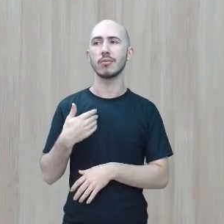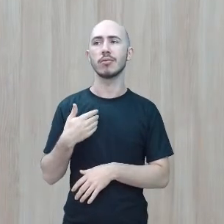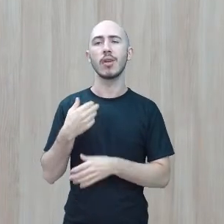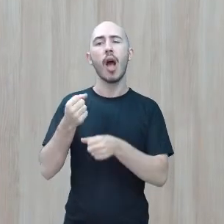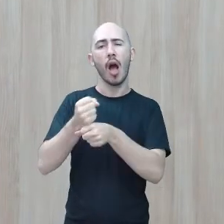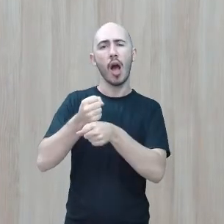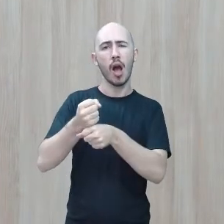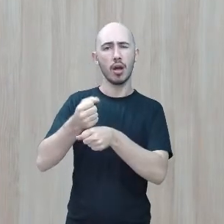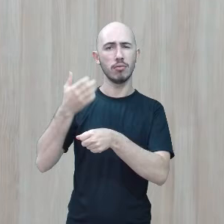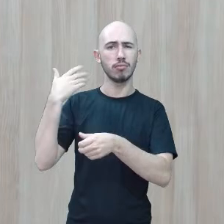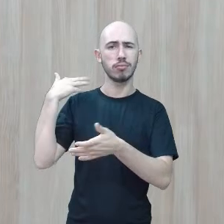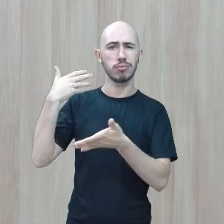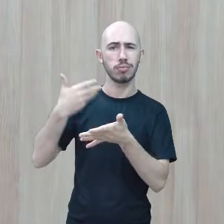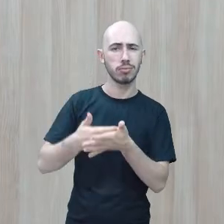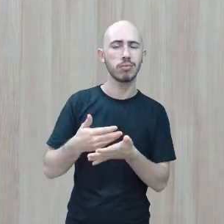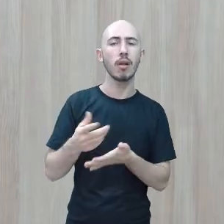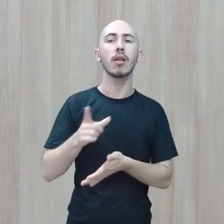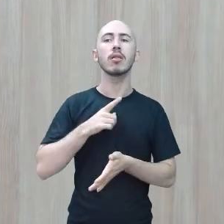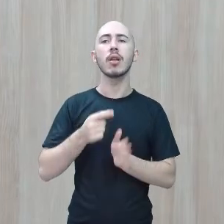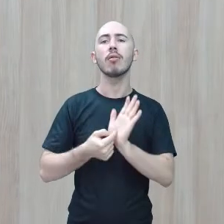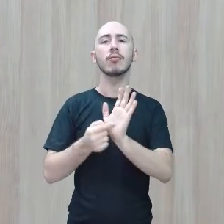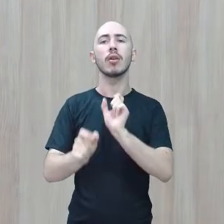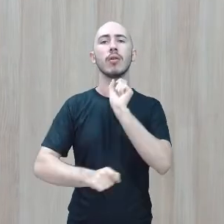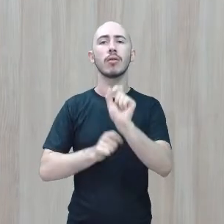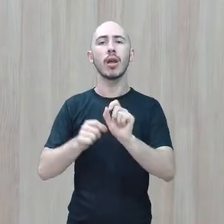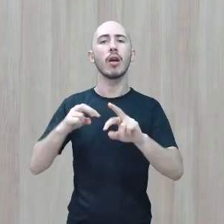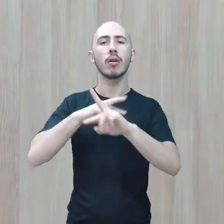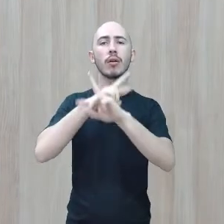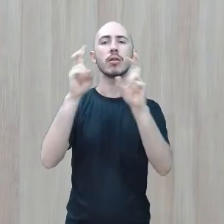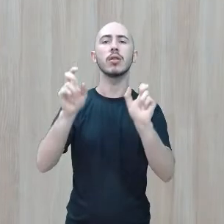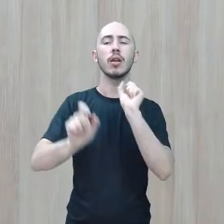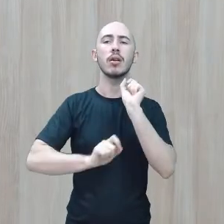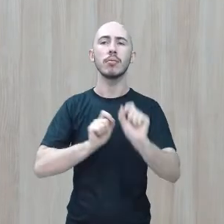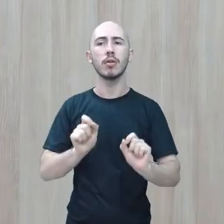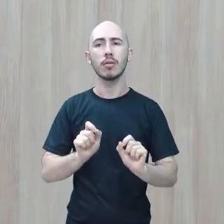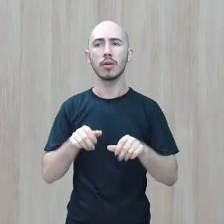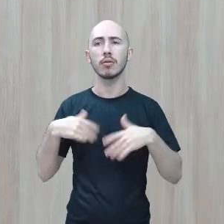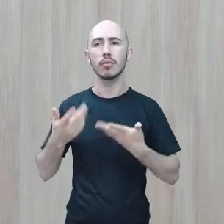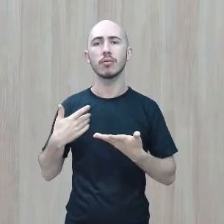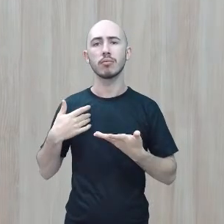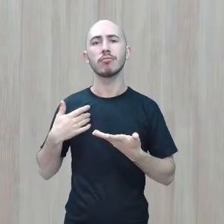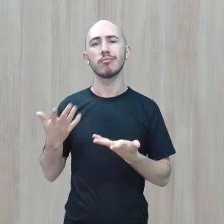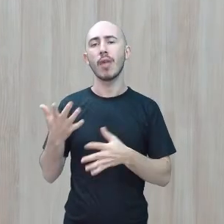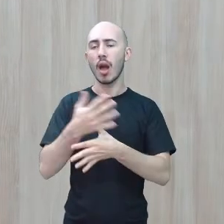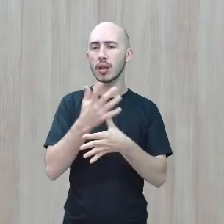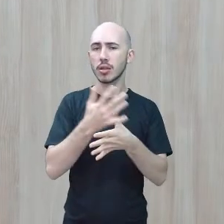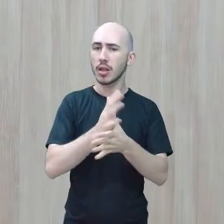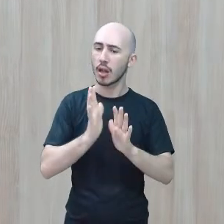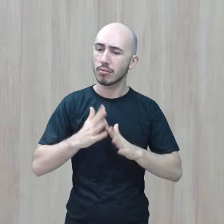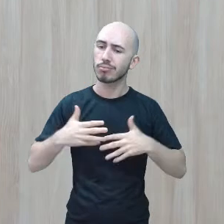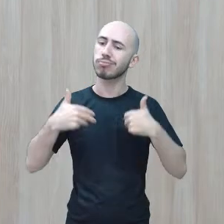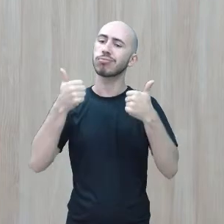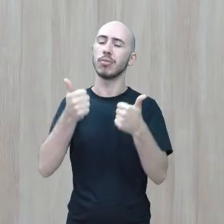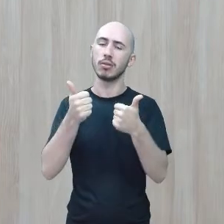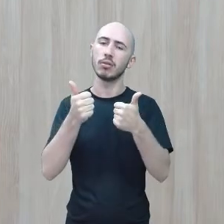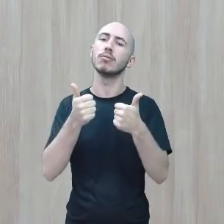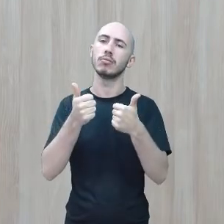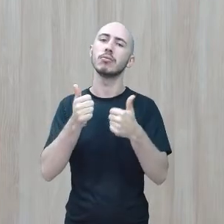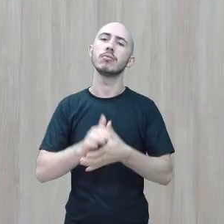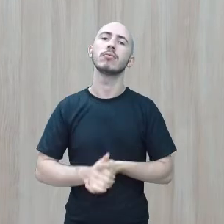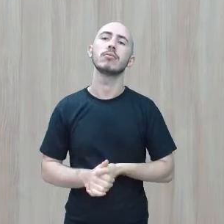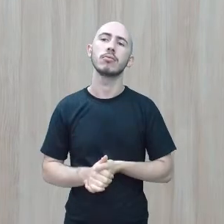últimos anos, que tem como base, né, essa questão de trazer uma melhoria, né, para a